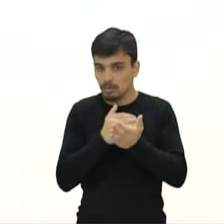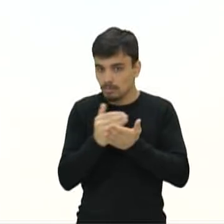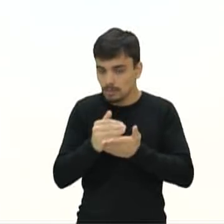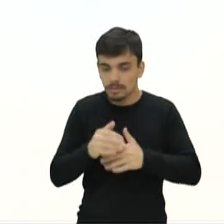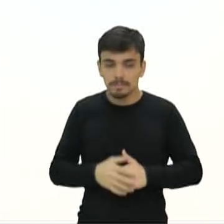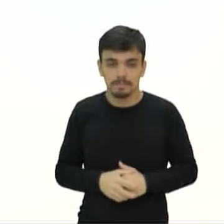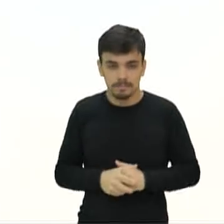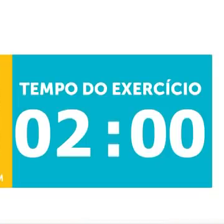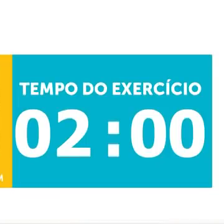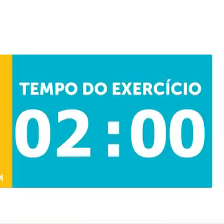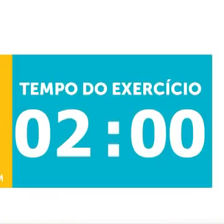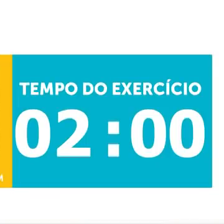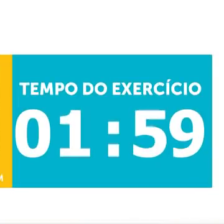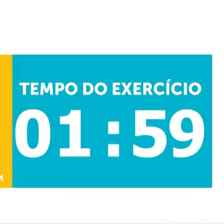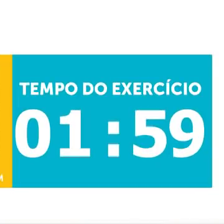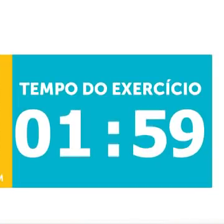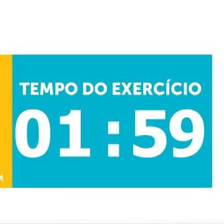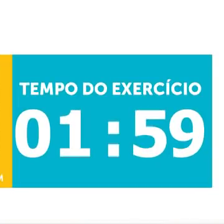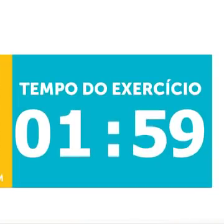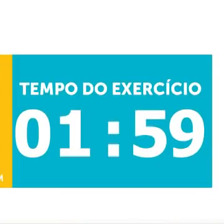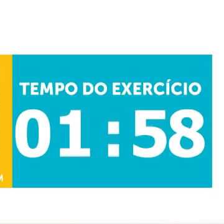go!